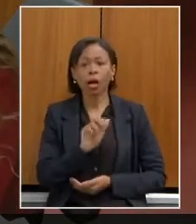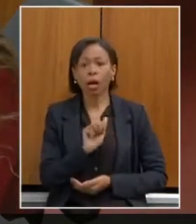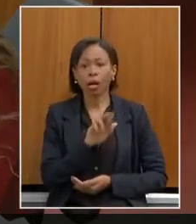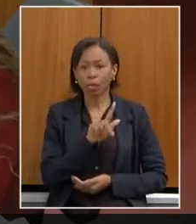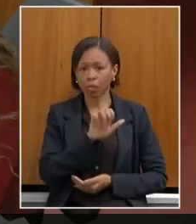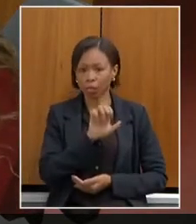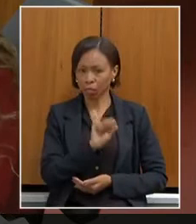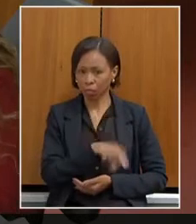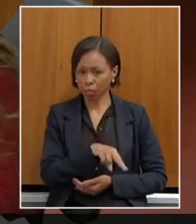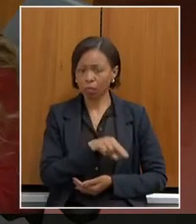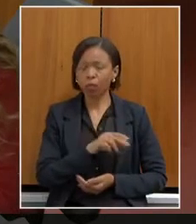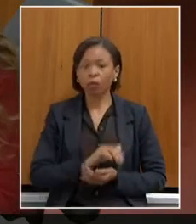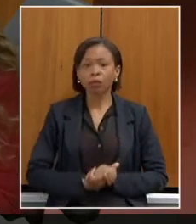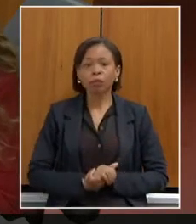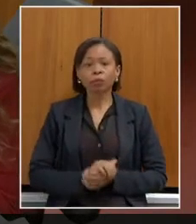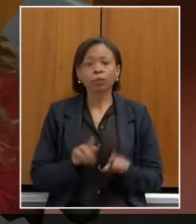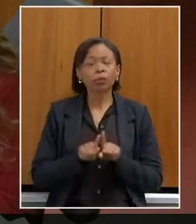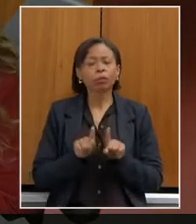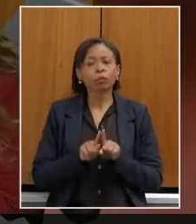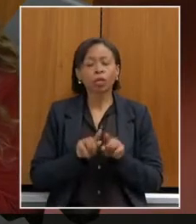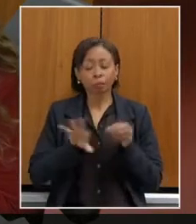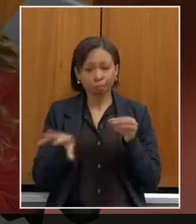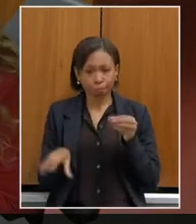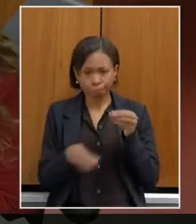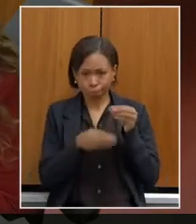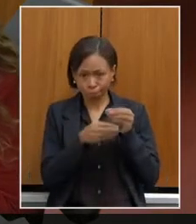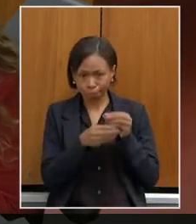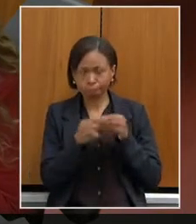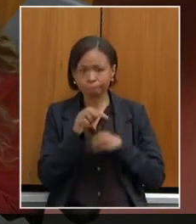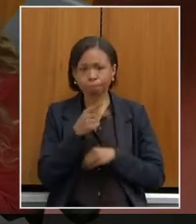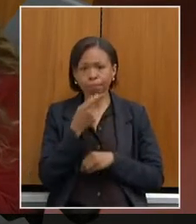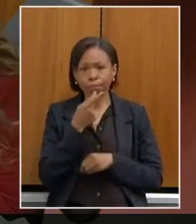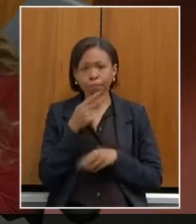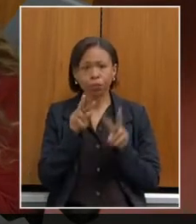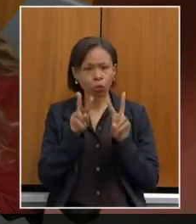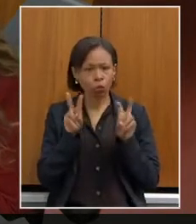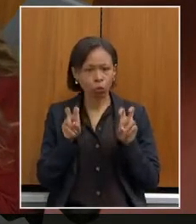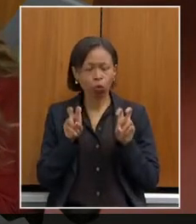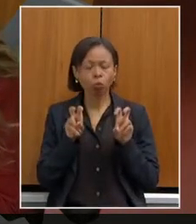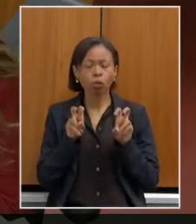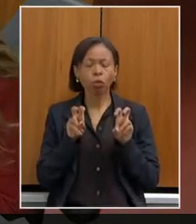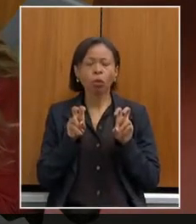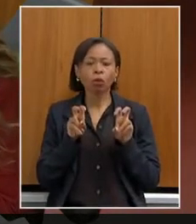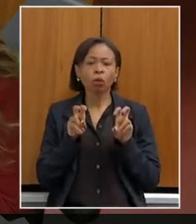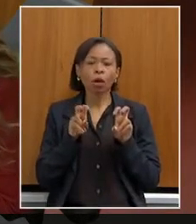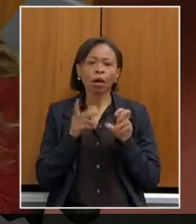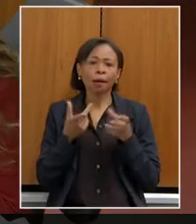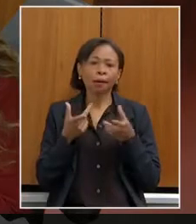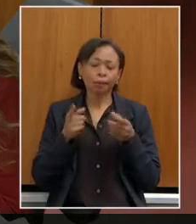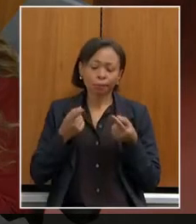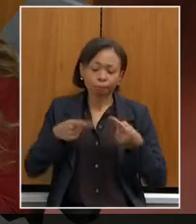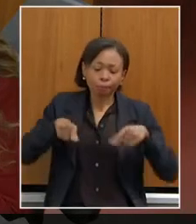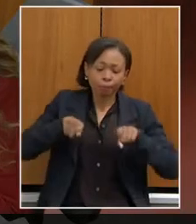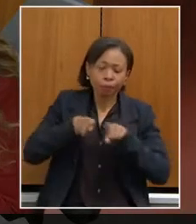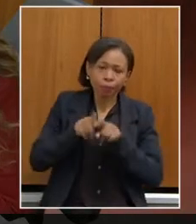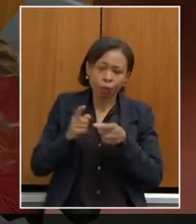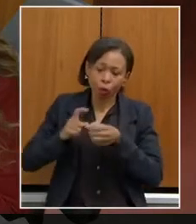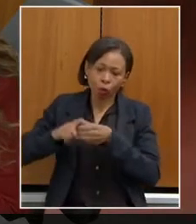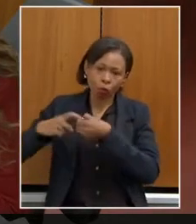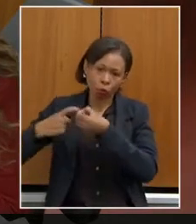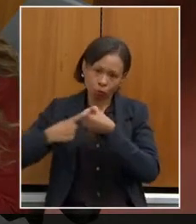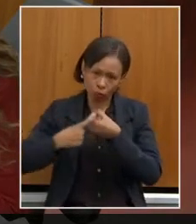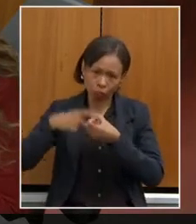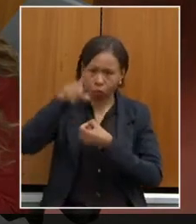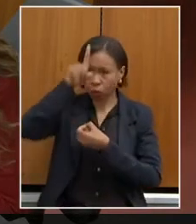deputado para que eu pudesse acrescentar Arlen com essa relação dos convênios dos hospitais lá de Montes Claros porque eu acho um